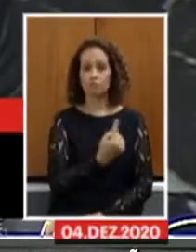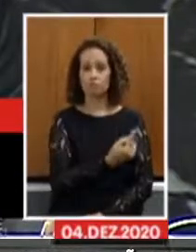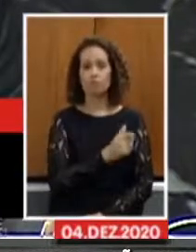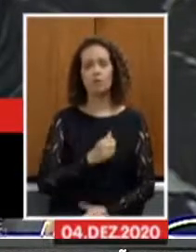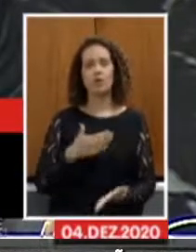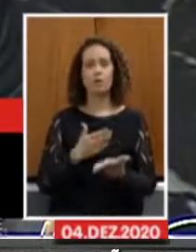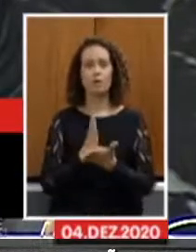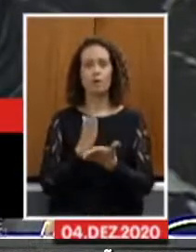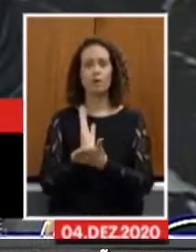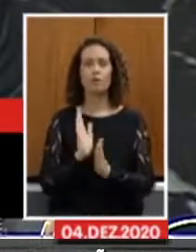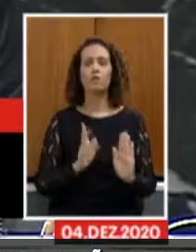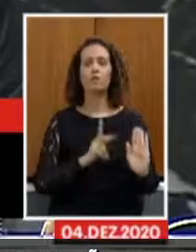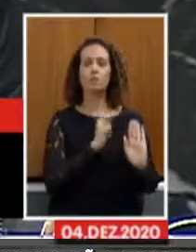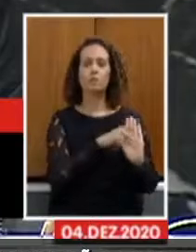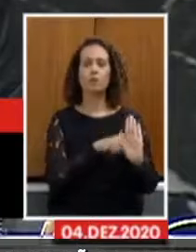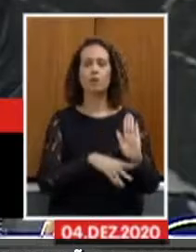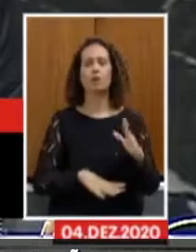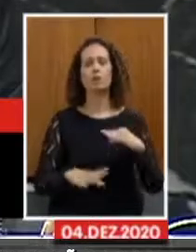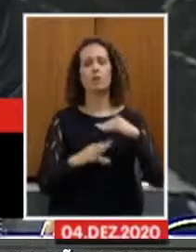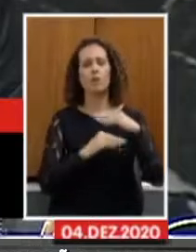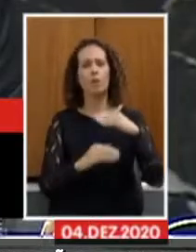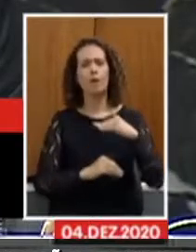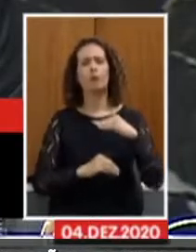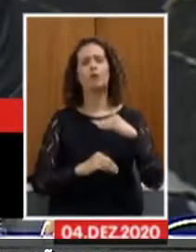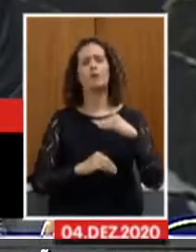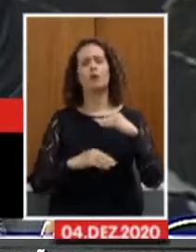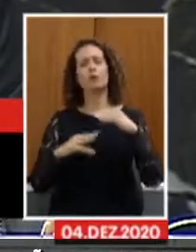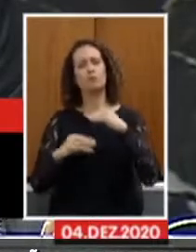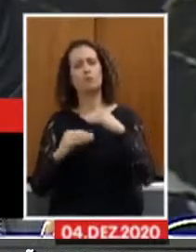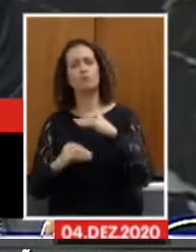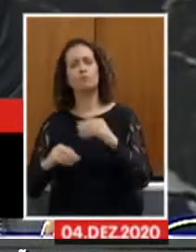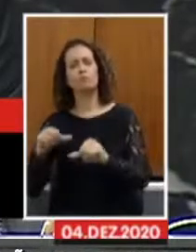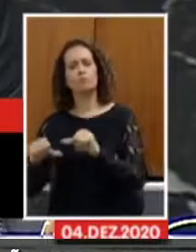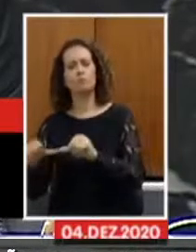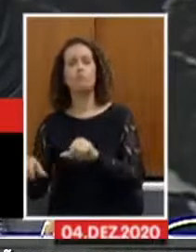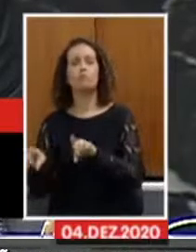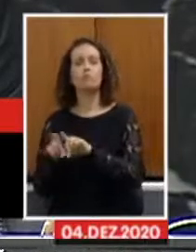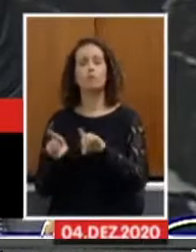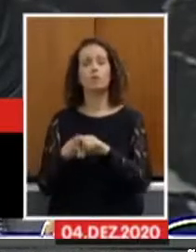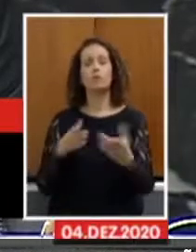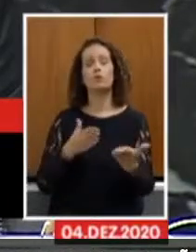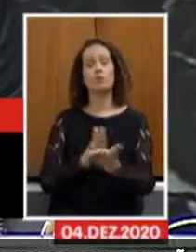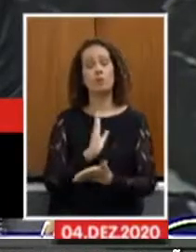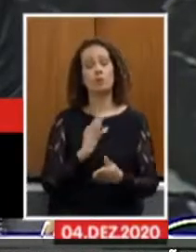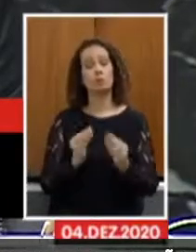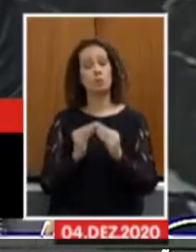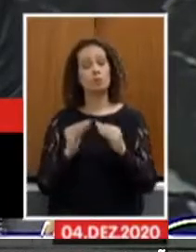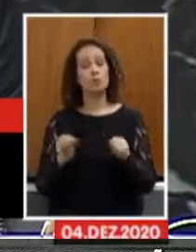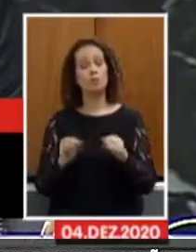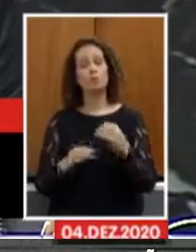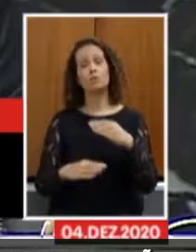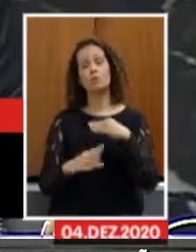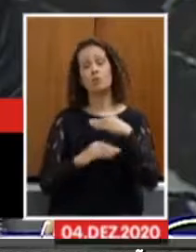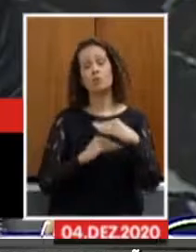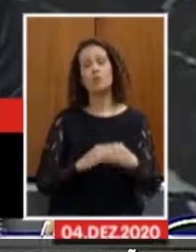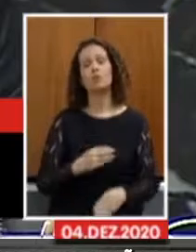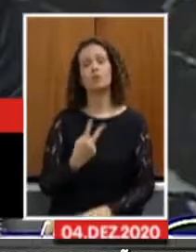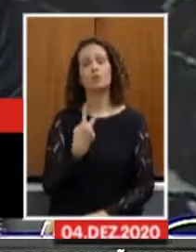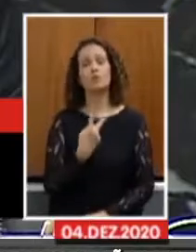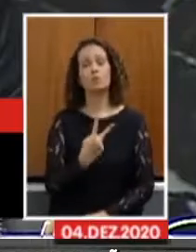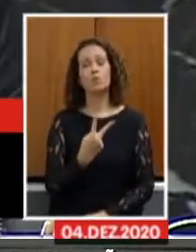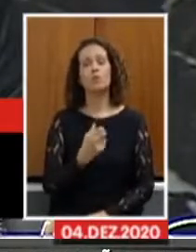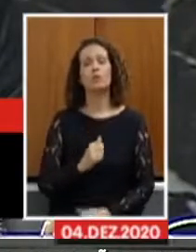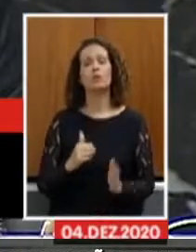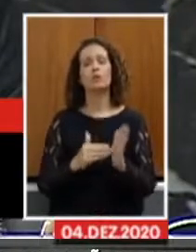aprovados o projeto, salvo emendas e subemendas, e as emendas e subemendas com parecer pela aprovação, ficando prejudicadas as emendas números 2 a 5, 8,